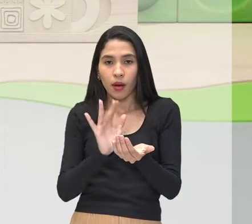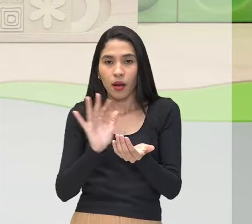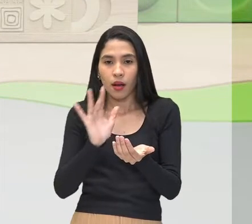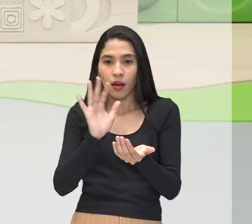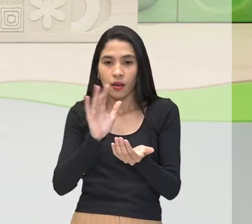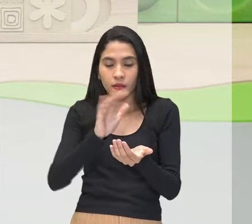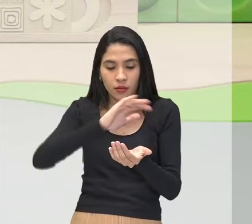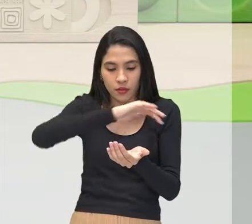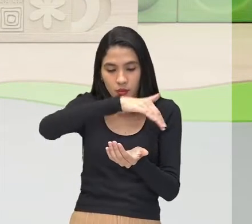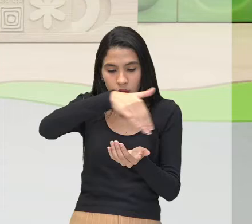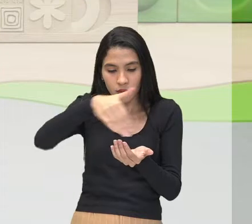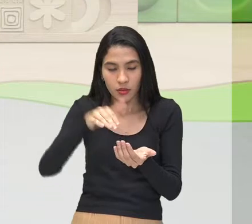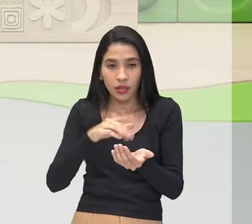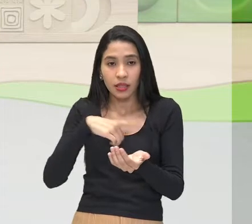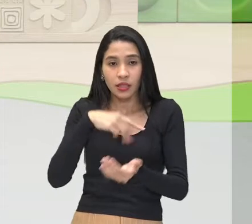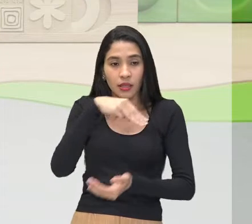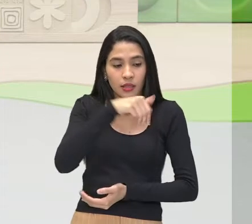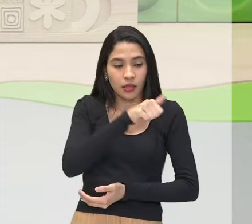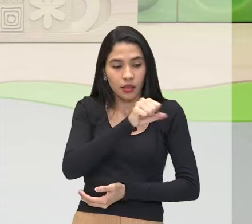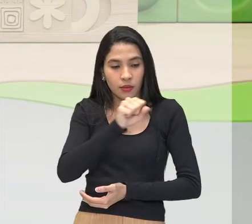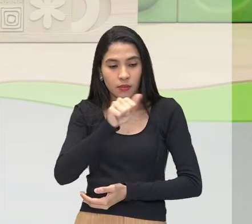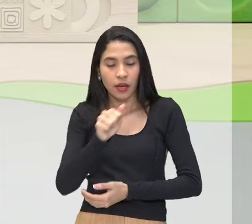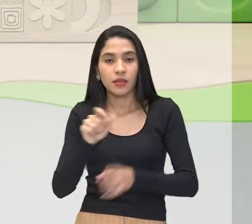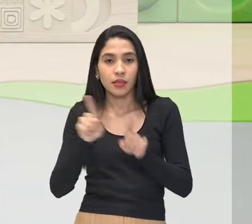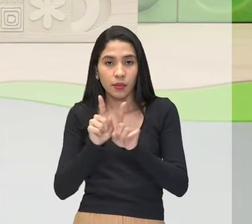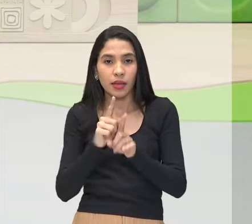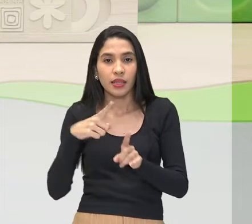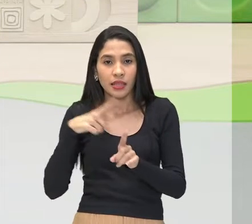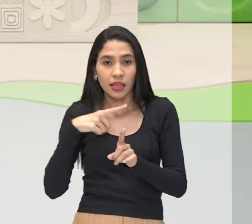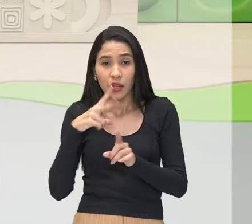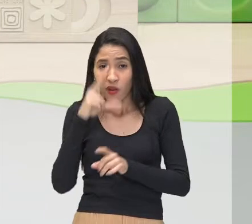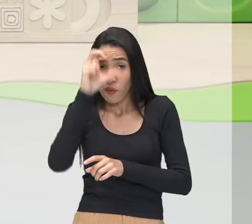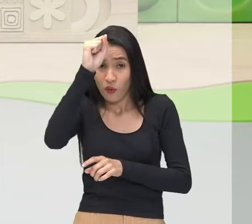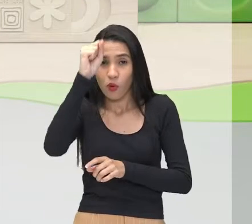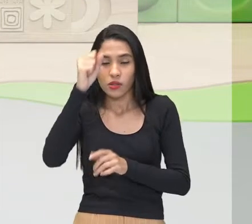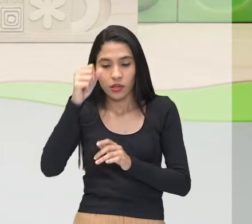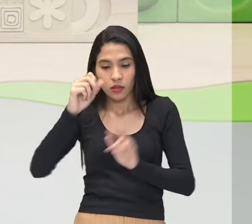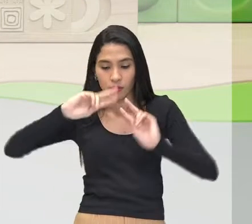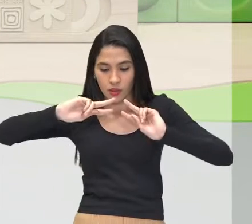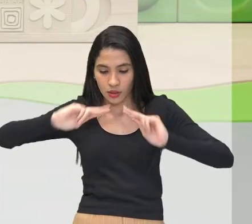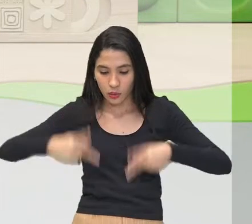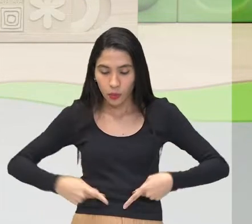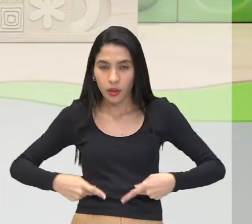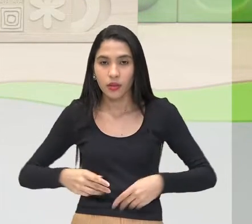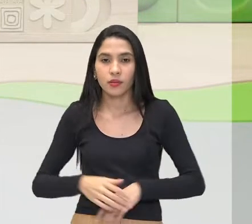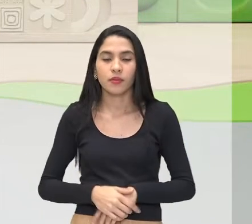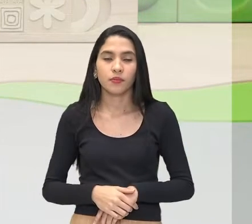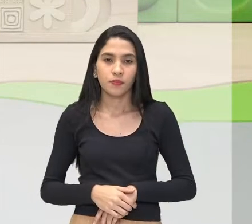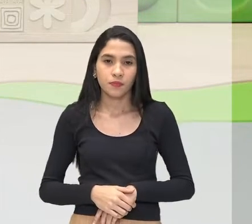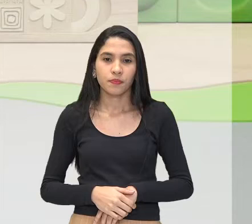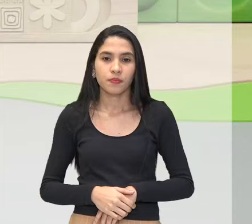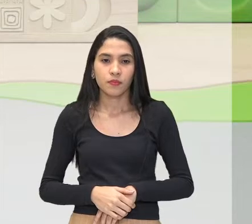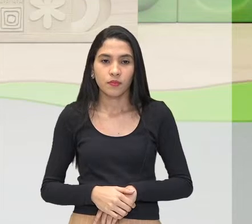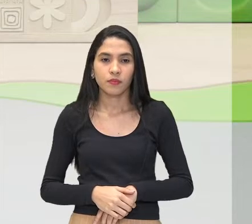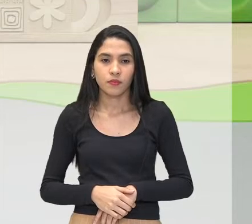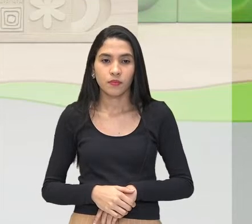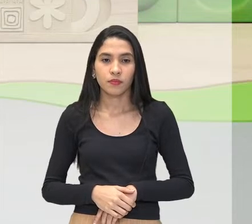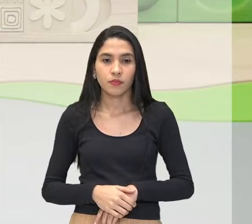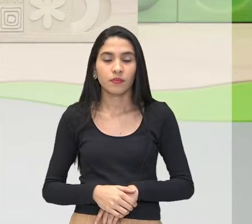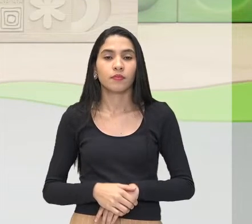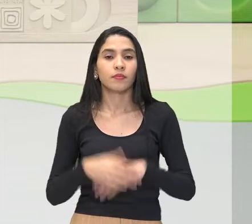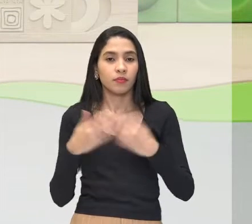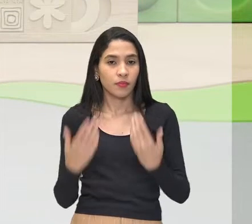tem massa e exerce pressão sobre nós. E aí essa pressão é exercida dessa maneira. Então,